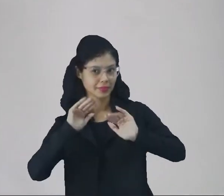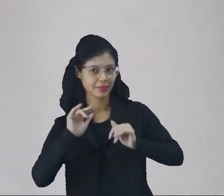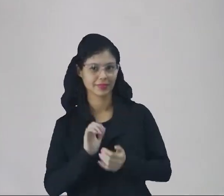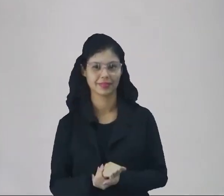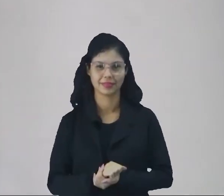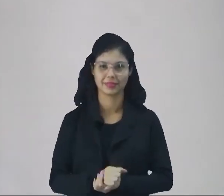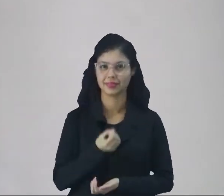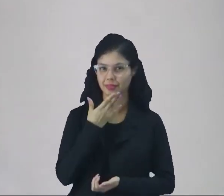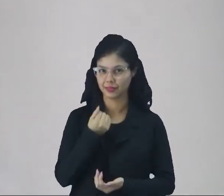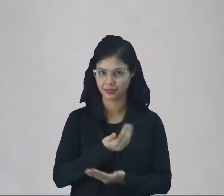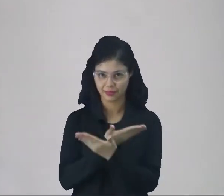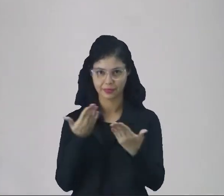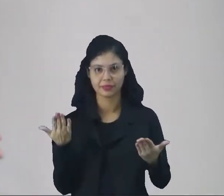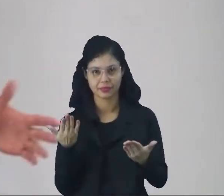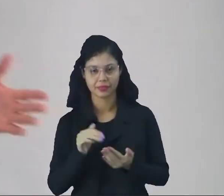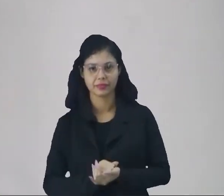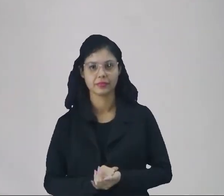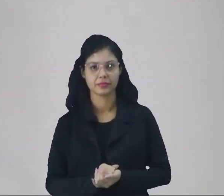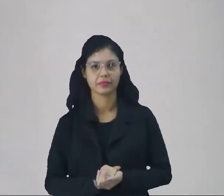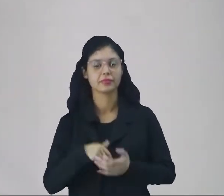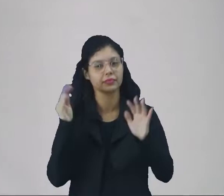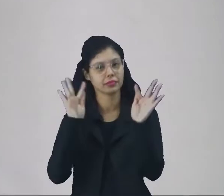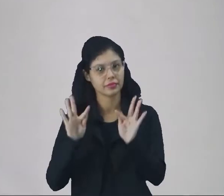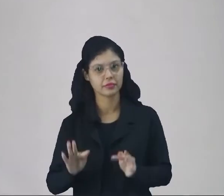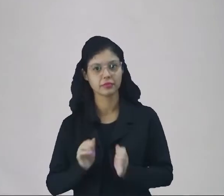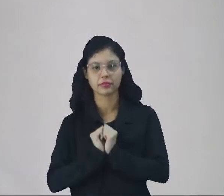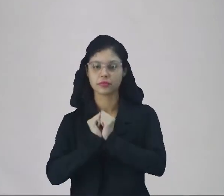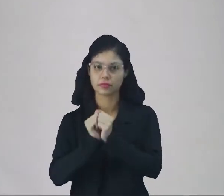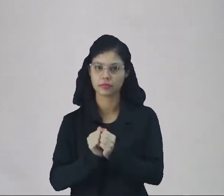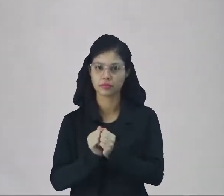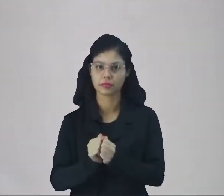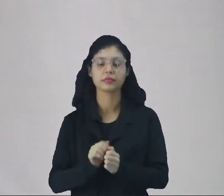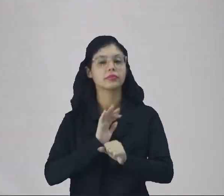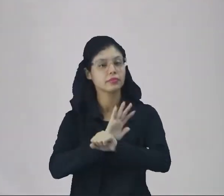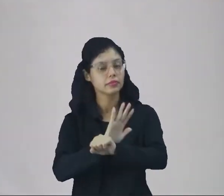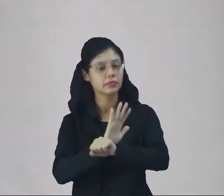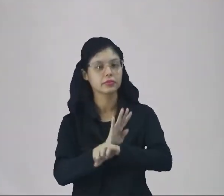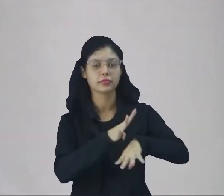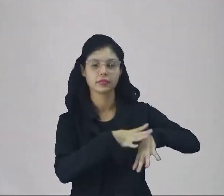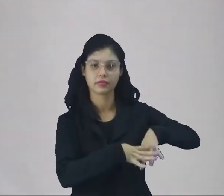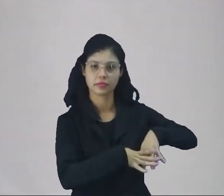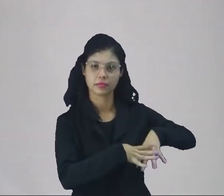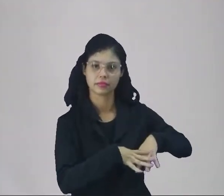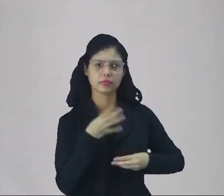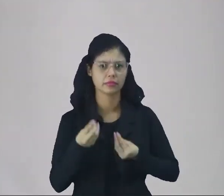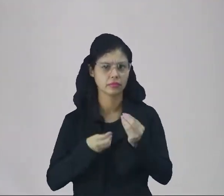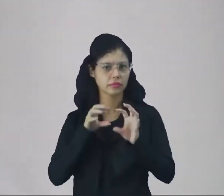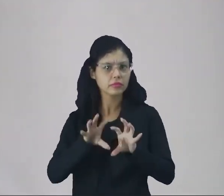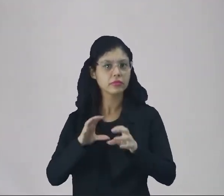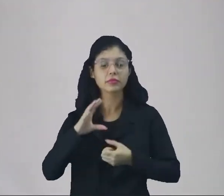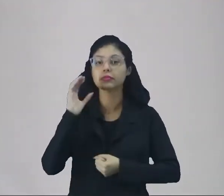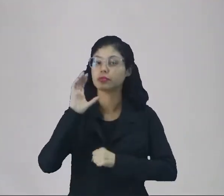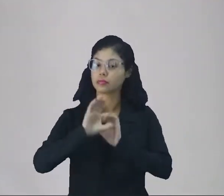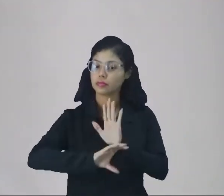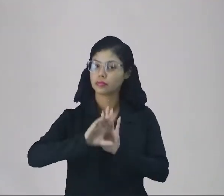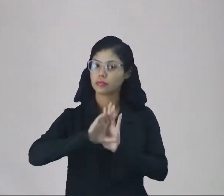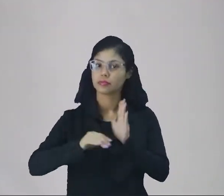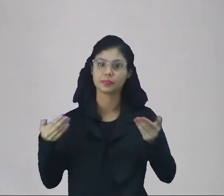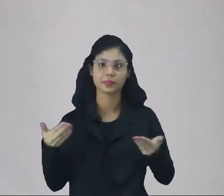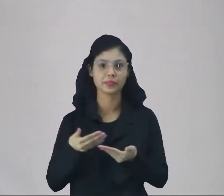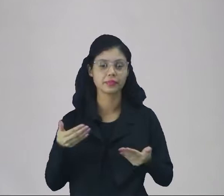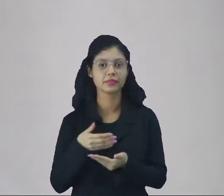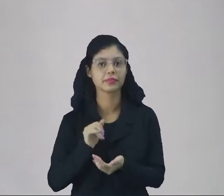Olá, olá, olá, e aí, tudo bem com você? Muito feliz por eu estar aqui e poder te ajudar em matemática. Como assim? O conteúdo de hoje,